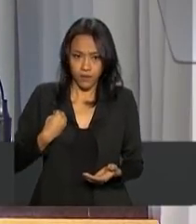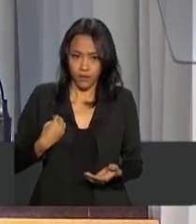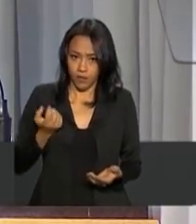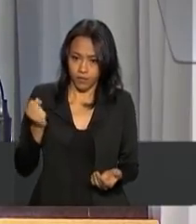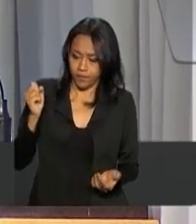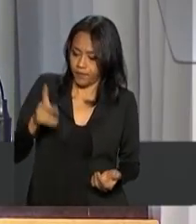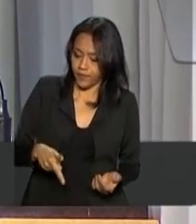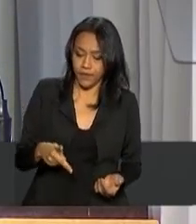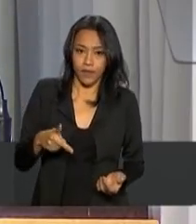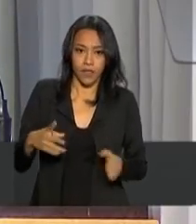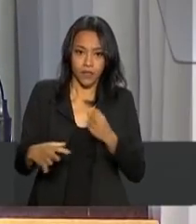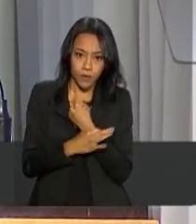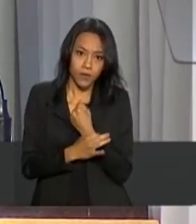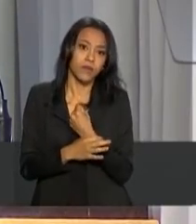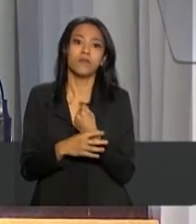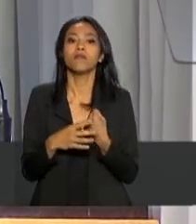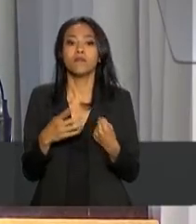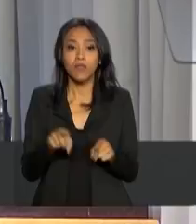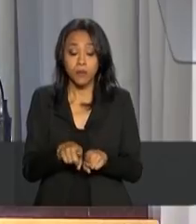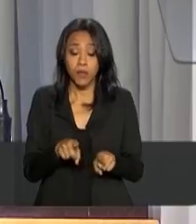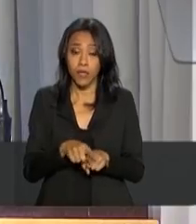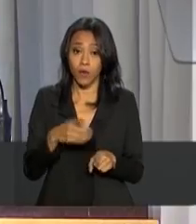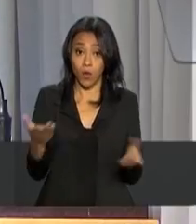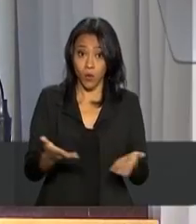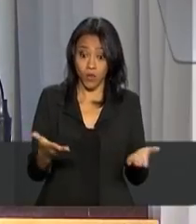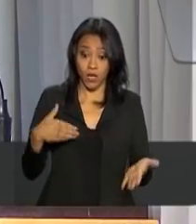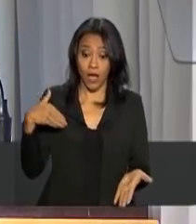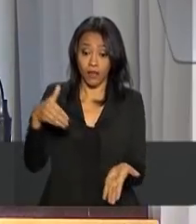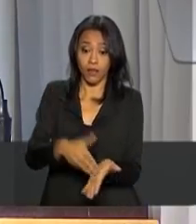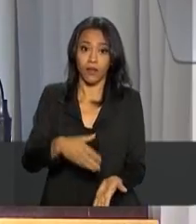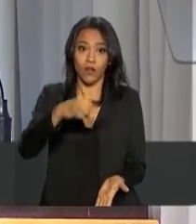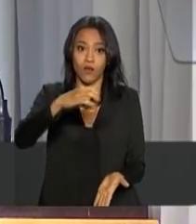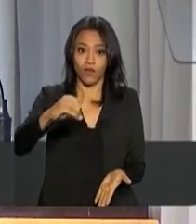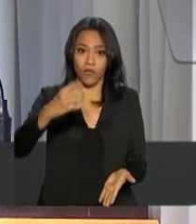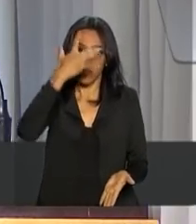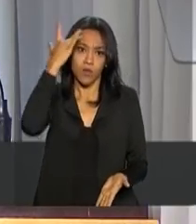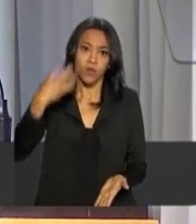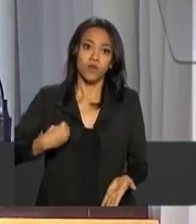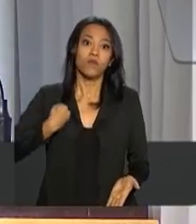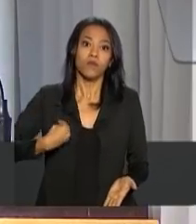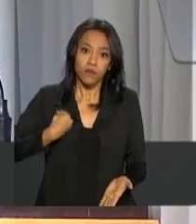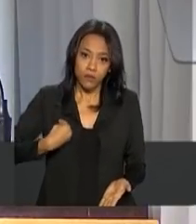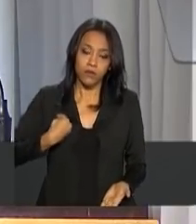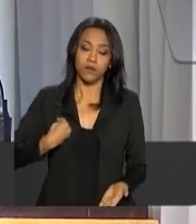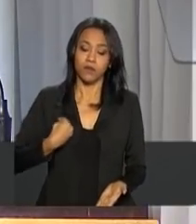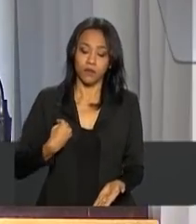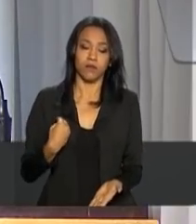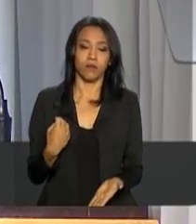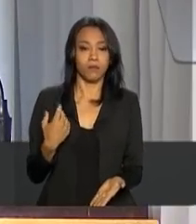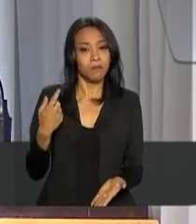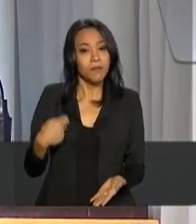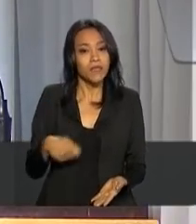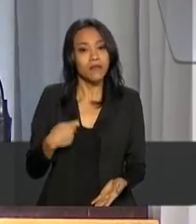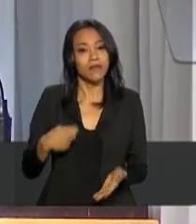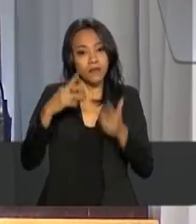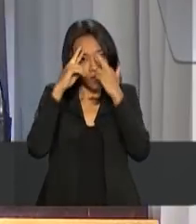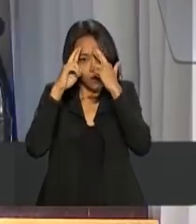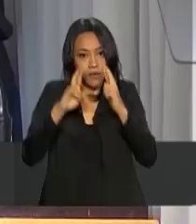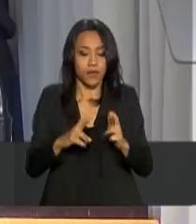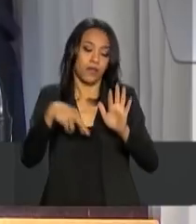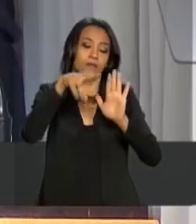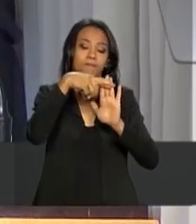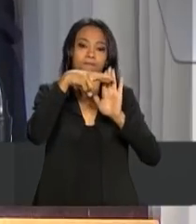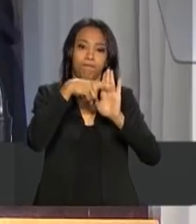antes ia até os 60, 65, hoje vai a quase 90 anos. Então, é preciso levar em conta estes critérios também, como nós